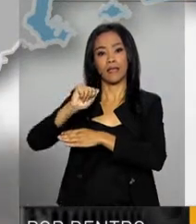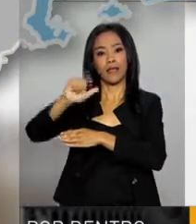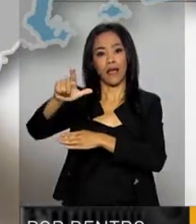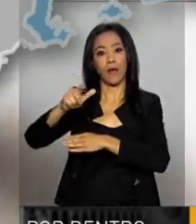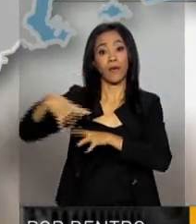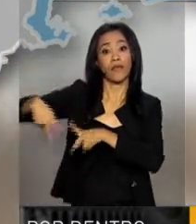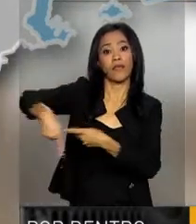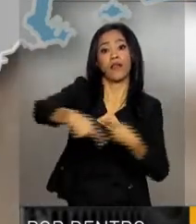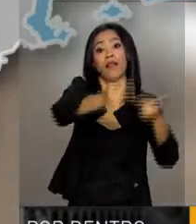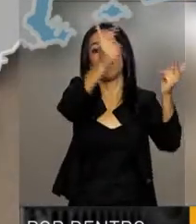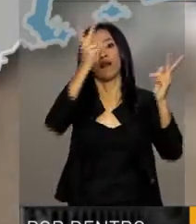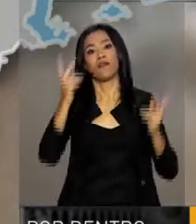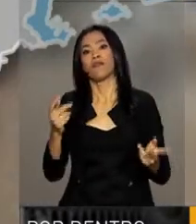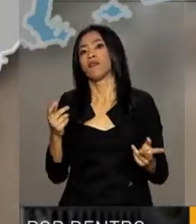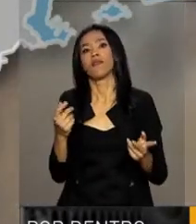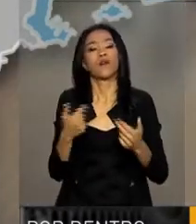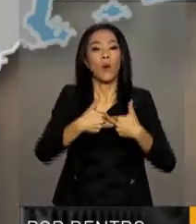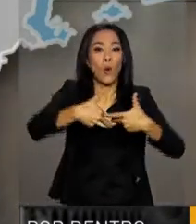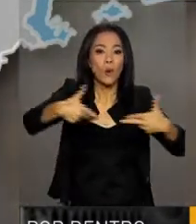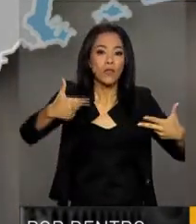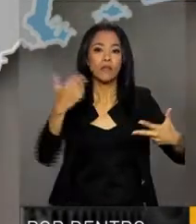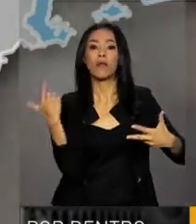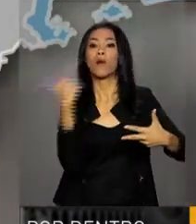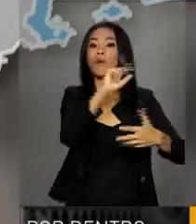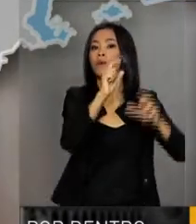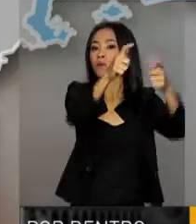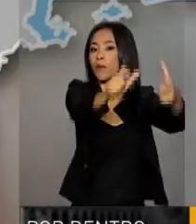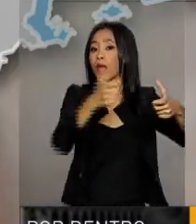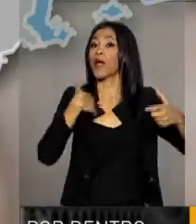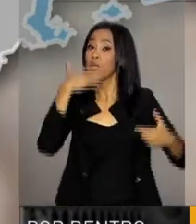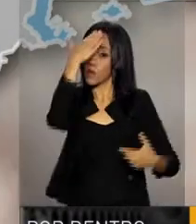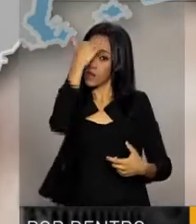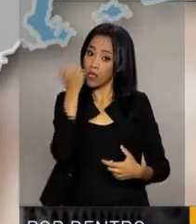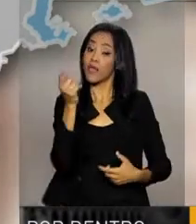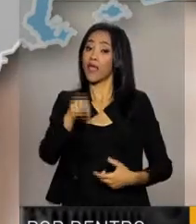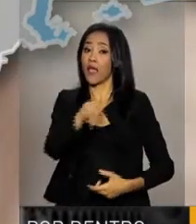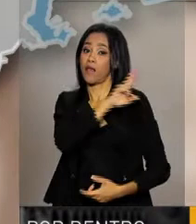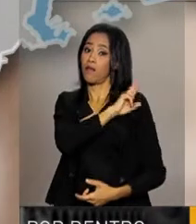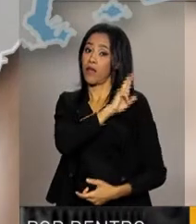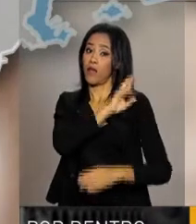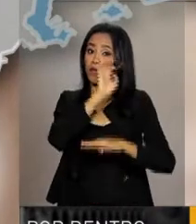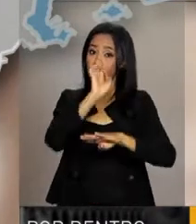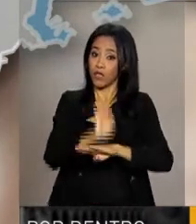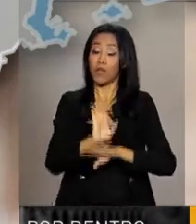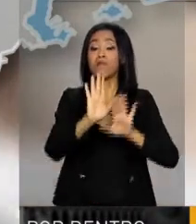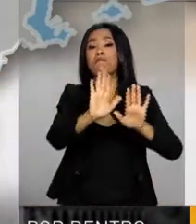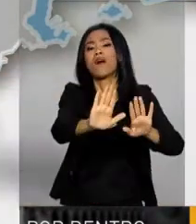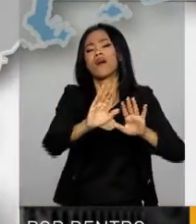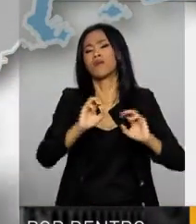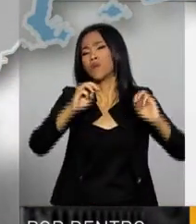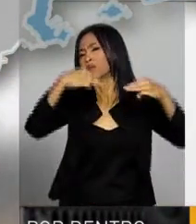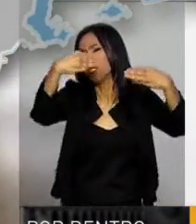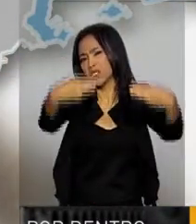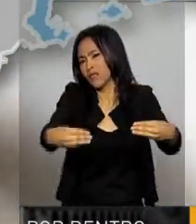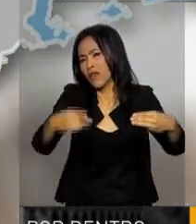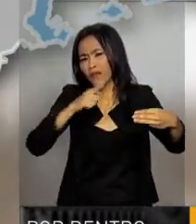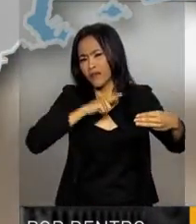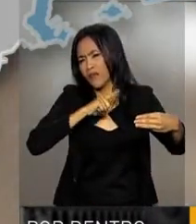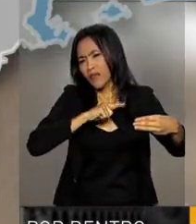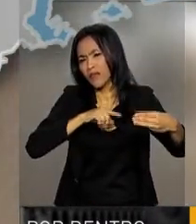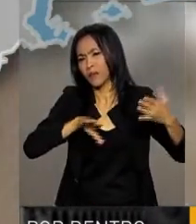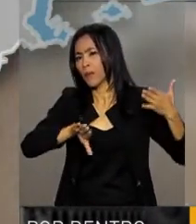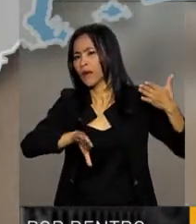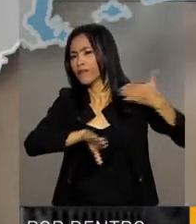campista eu sei que é uma responsabilidade do estado mais um mistério tem uma interferência que